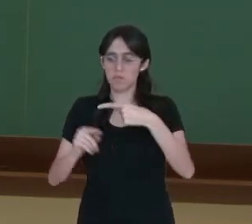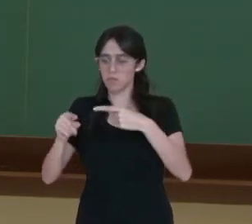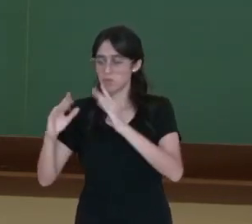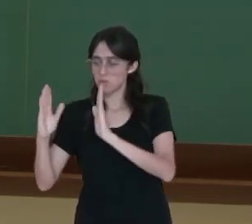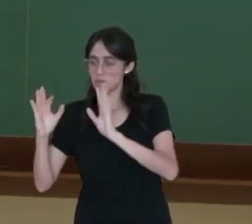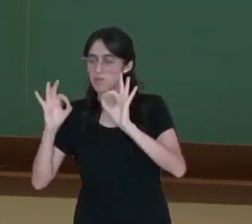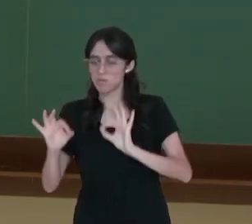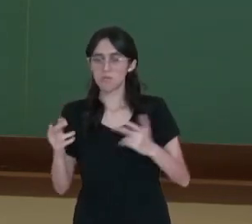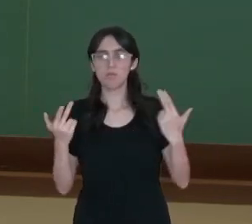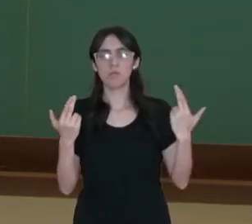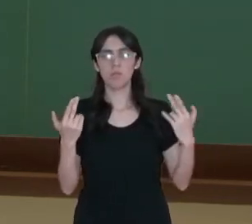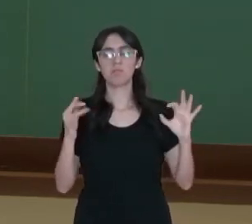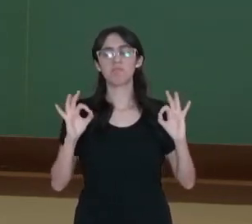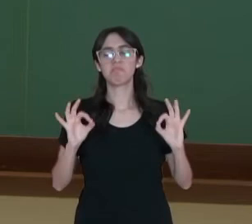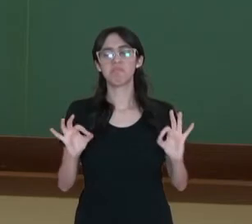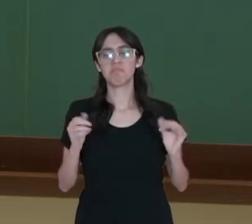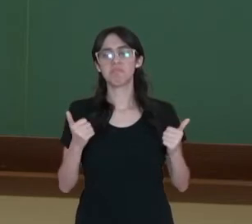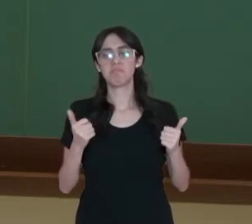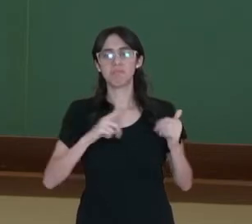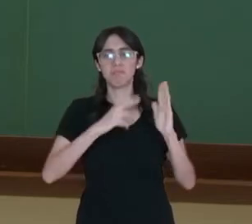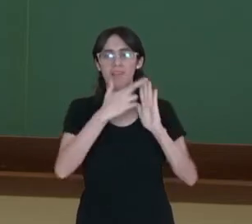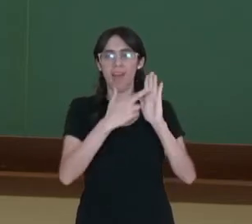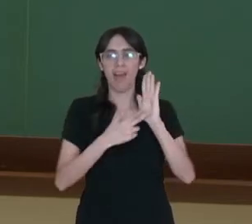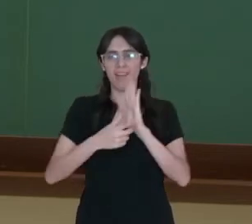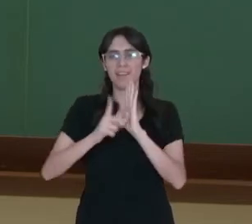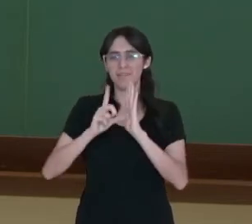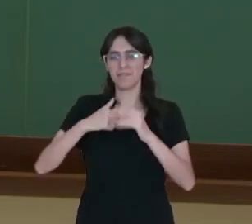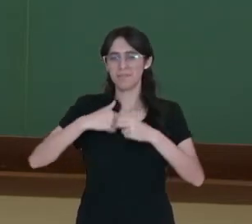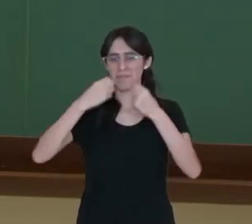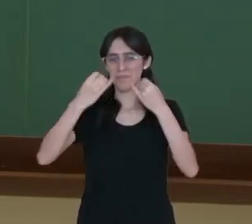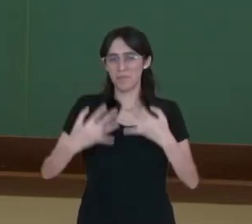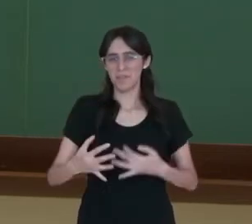em quantidade de massa, como as leis que estudamos, certo?